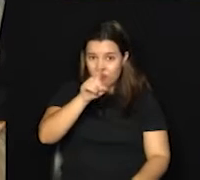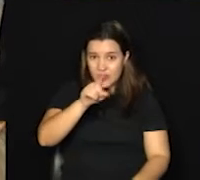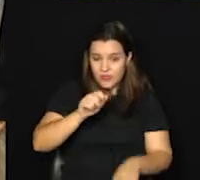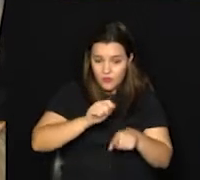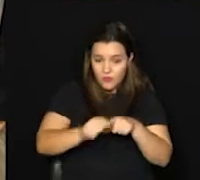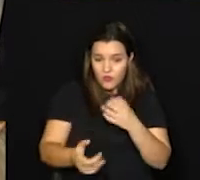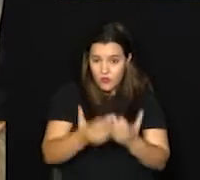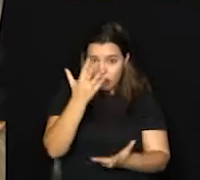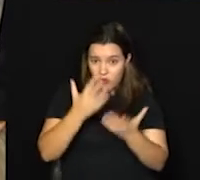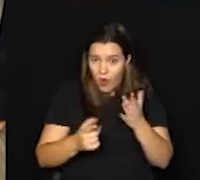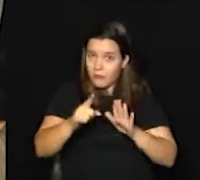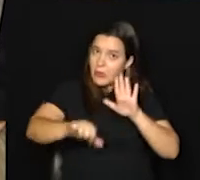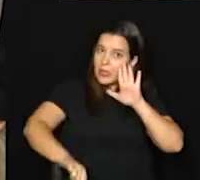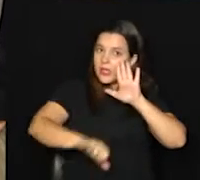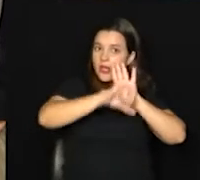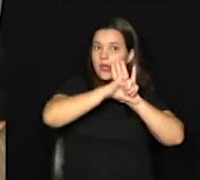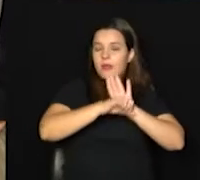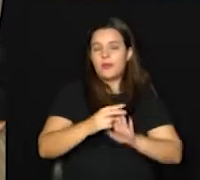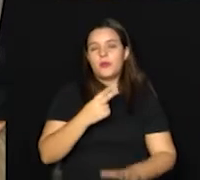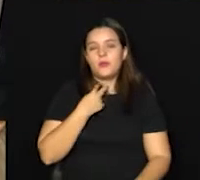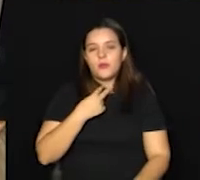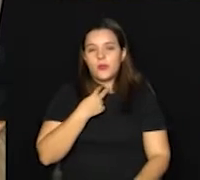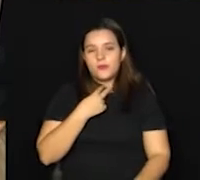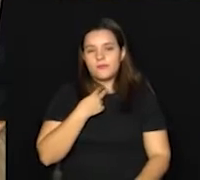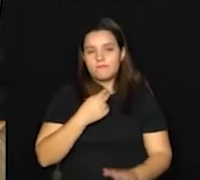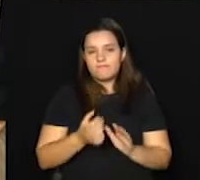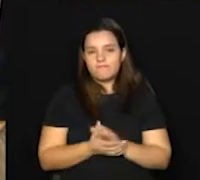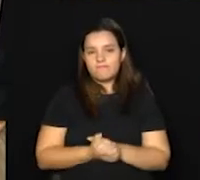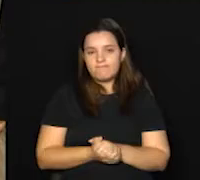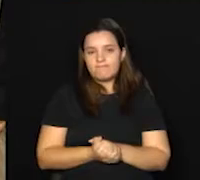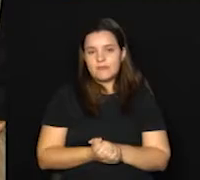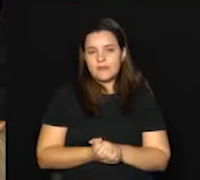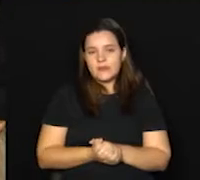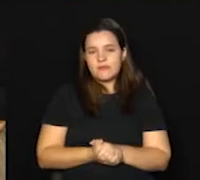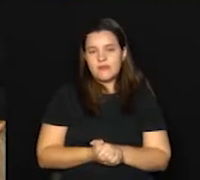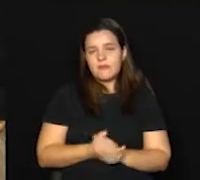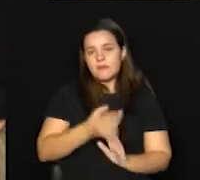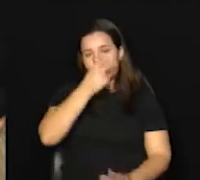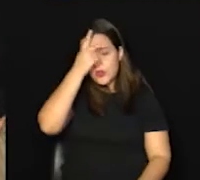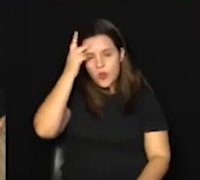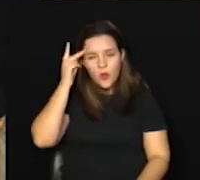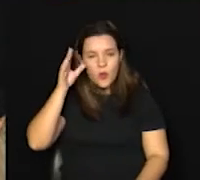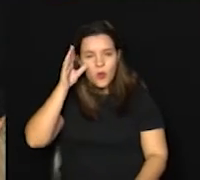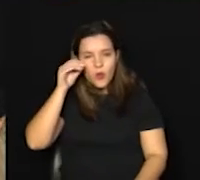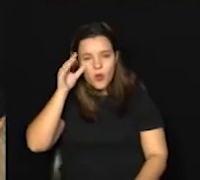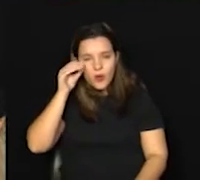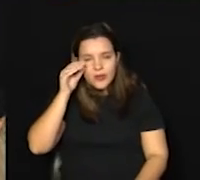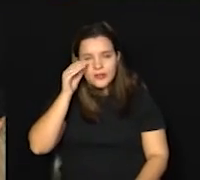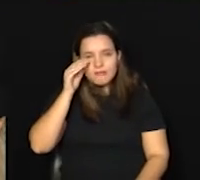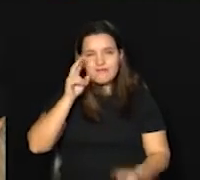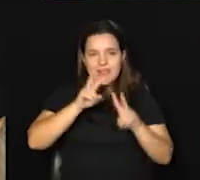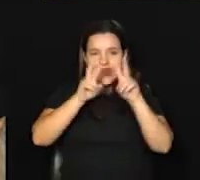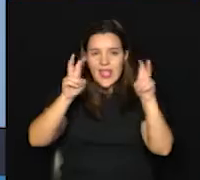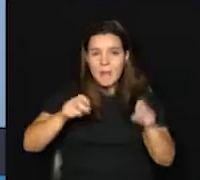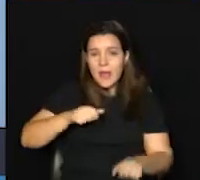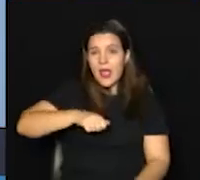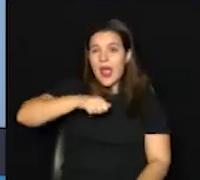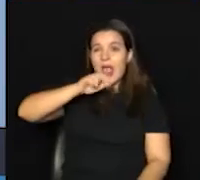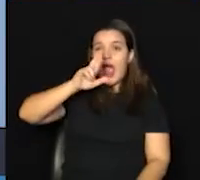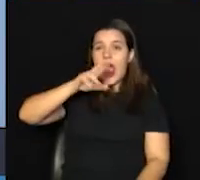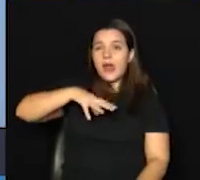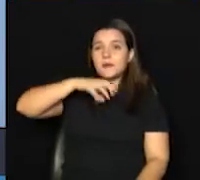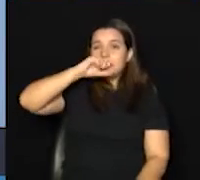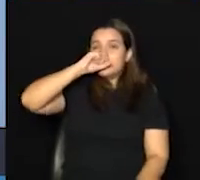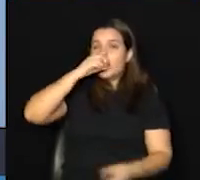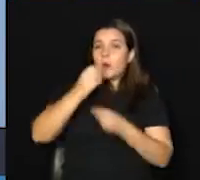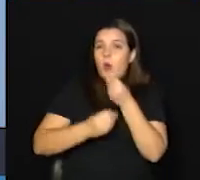incêndio. Lembrando, Gabriel, que as pessoas que quiserem, inclusive, saber sobre a umidade relativa do ar, sobre como está